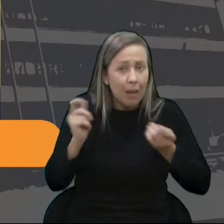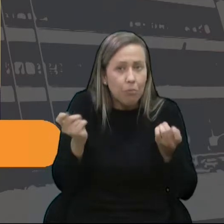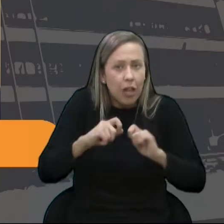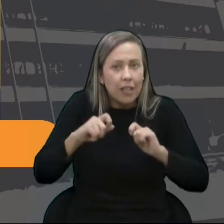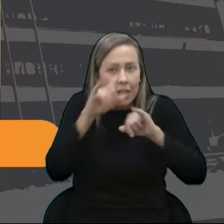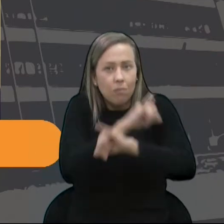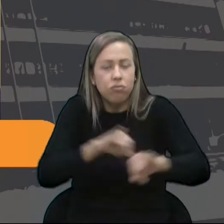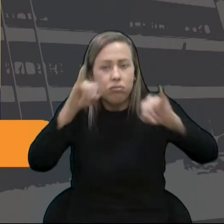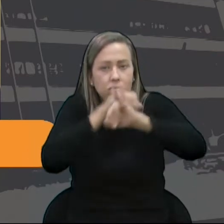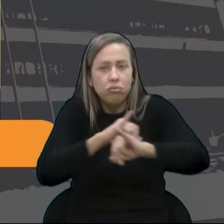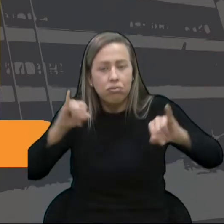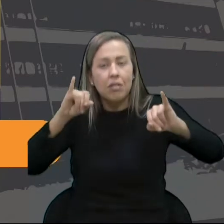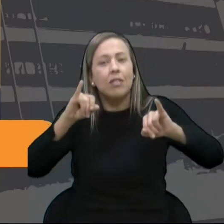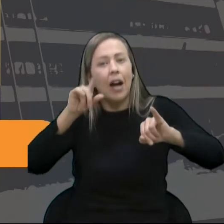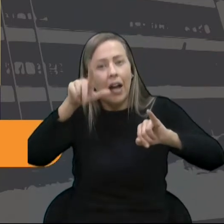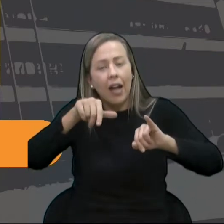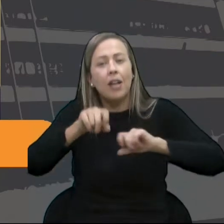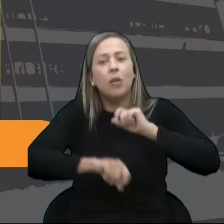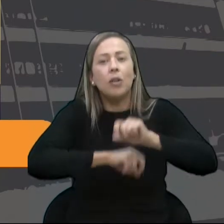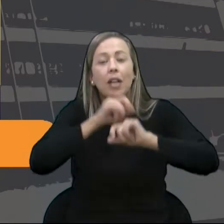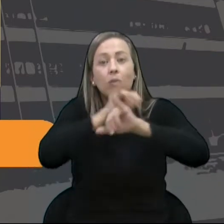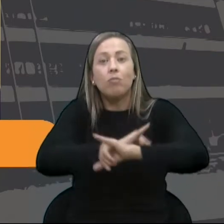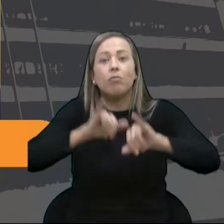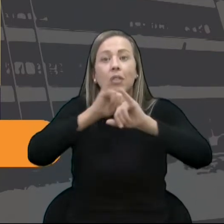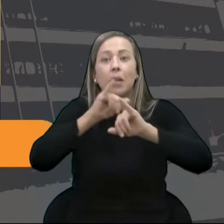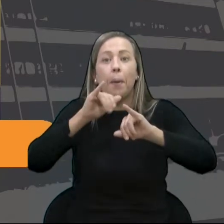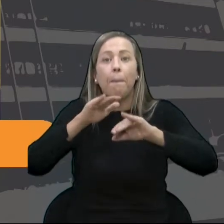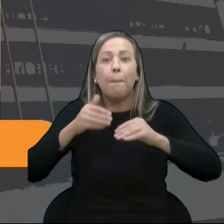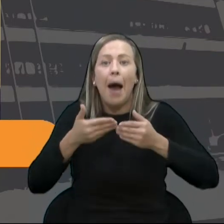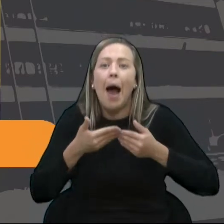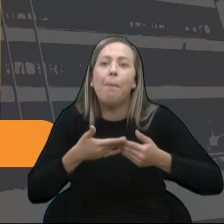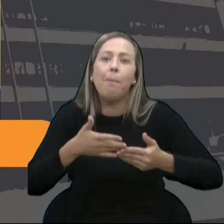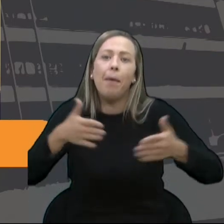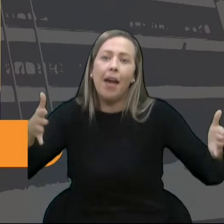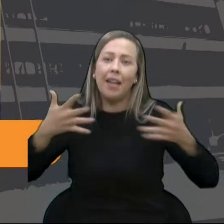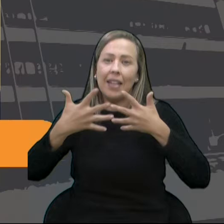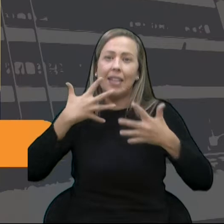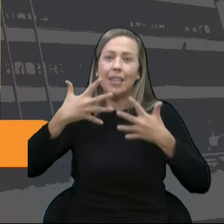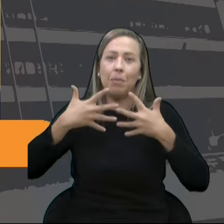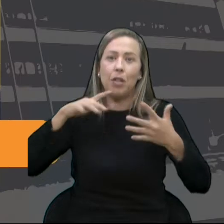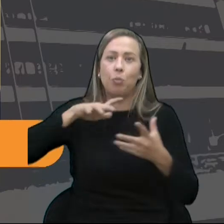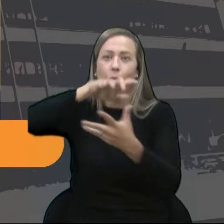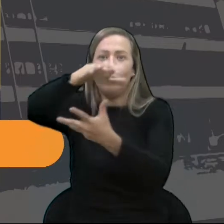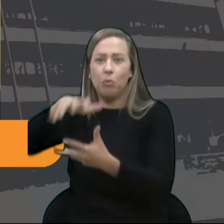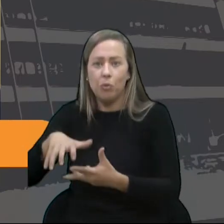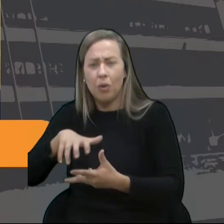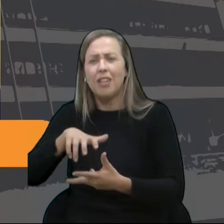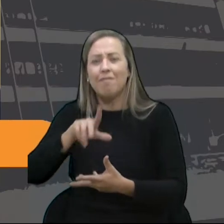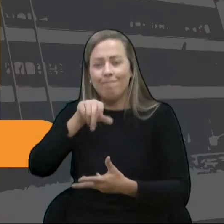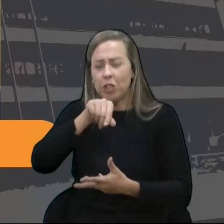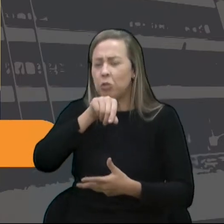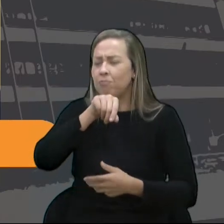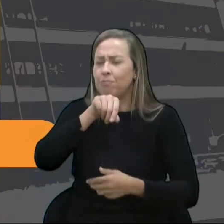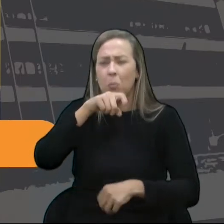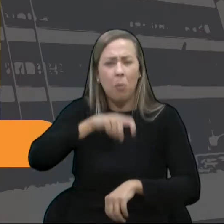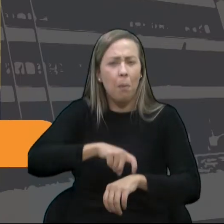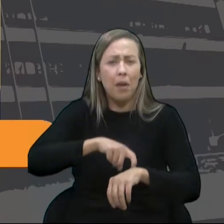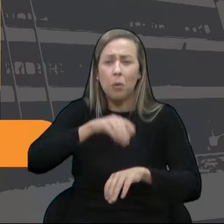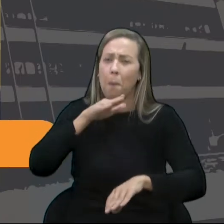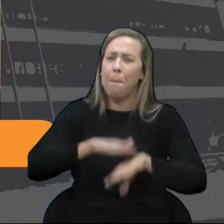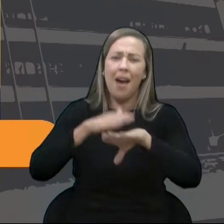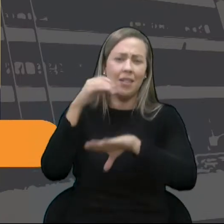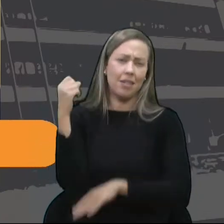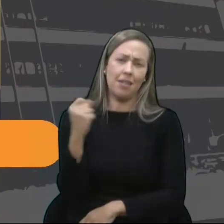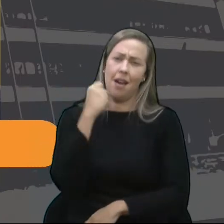ser uma informação divulgada de forma aberta, transparente para todo mundo. Isso foi um ponto crucial, do meu ponto de